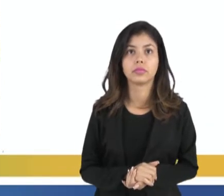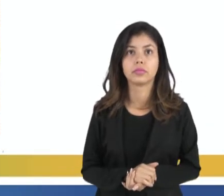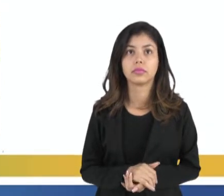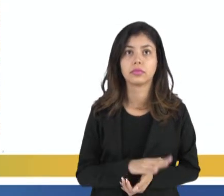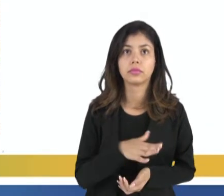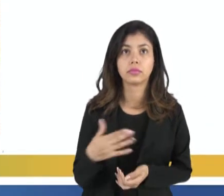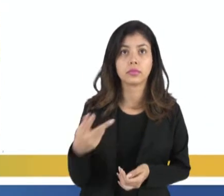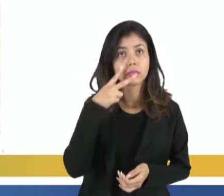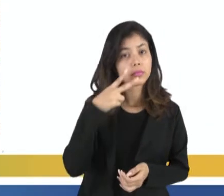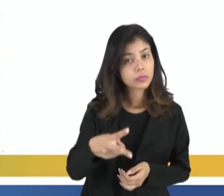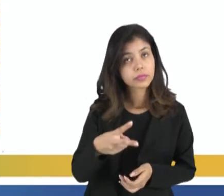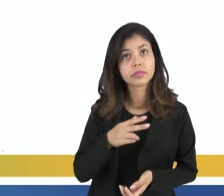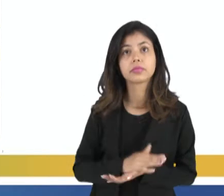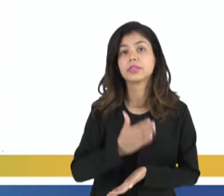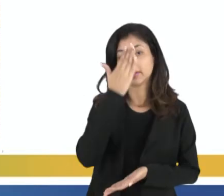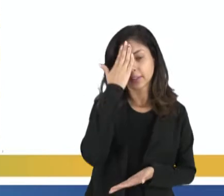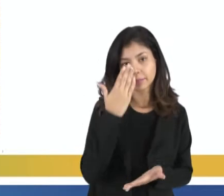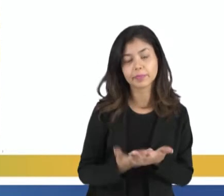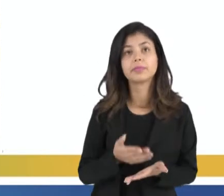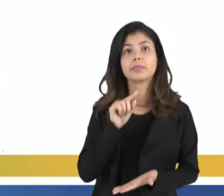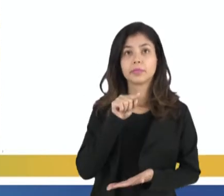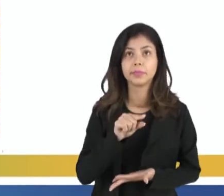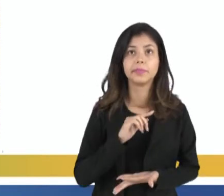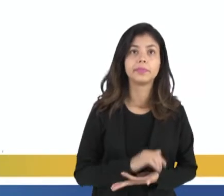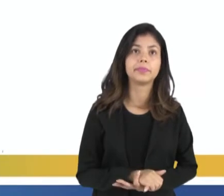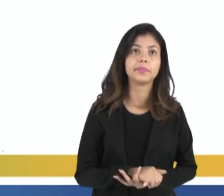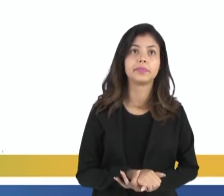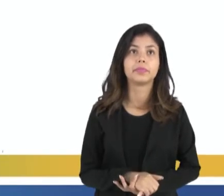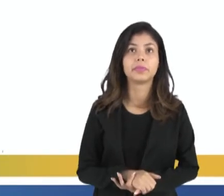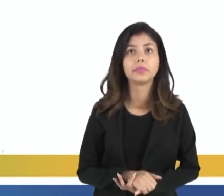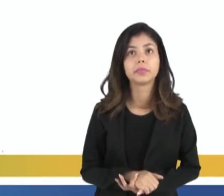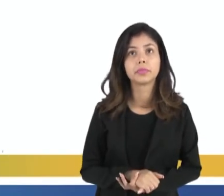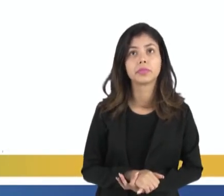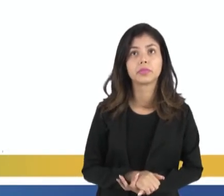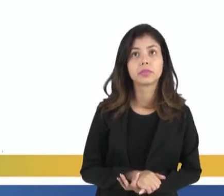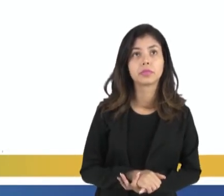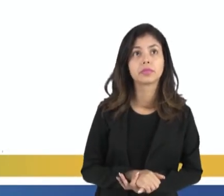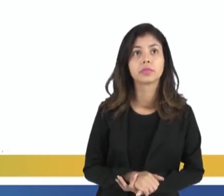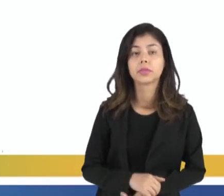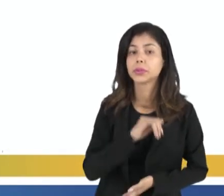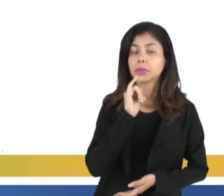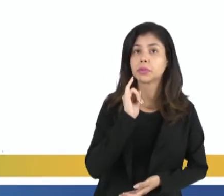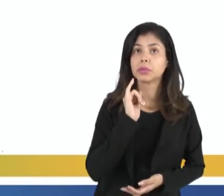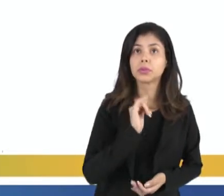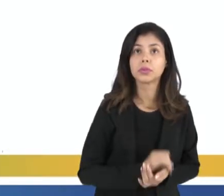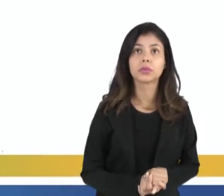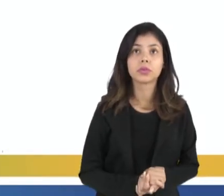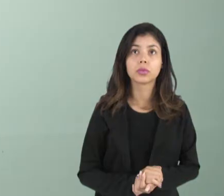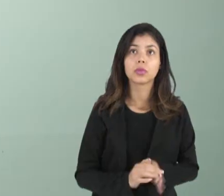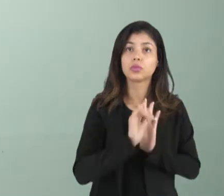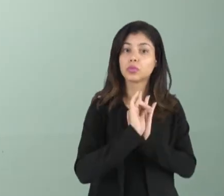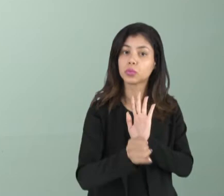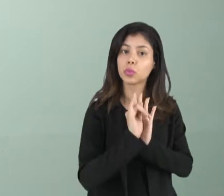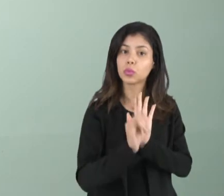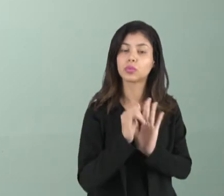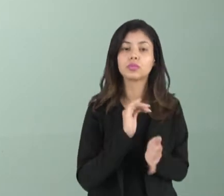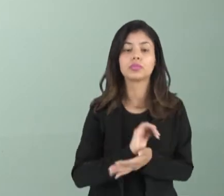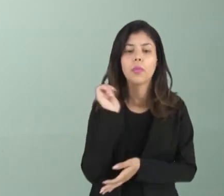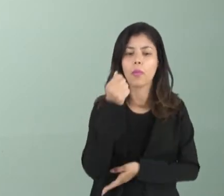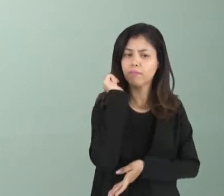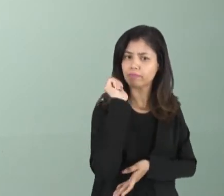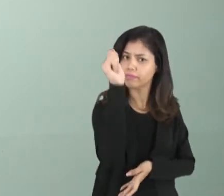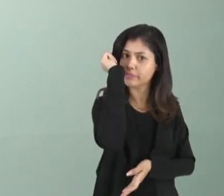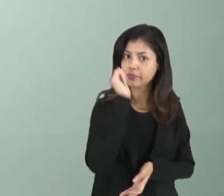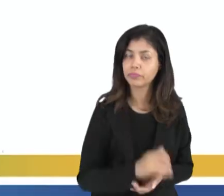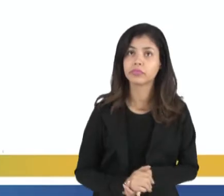E quando você vê, você acredita naquilo, tá certo? Os contos de fadas, as fábulas, os